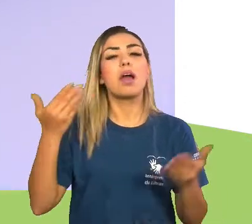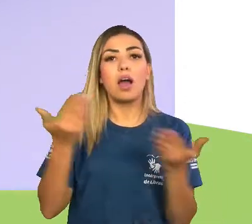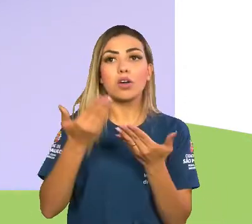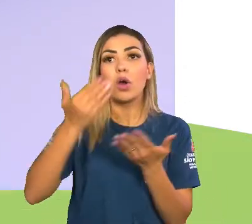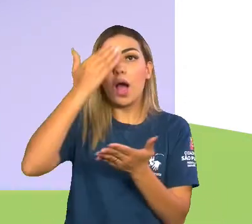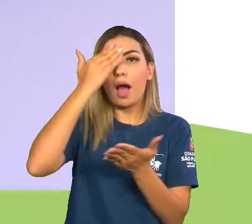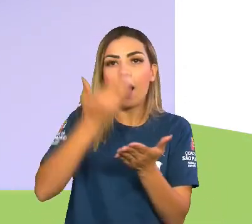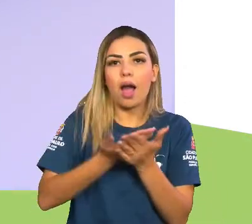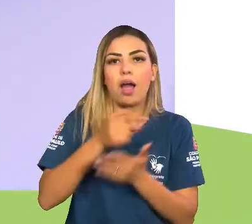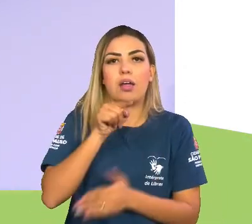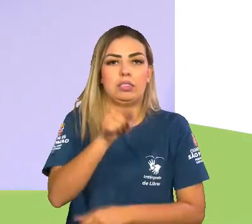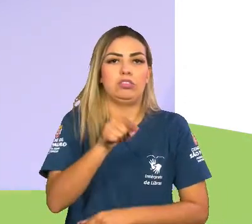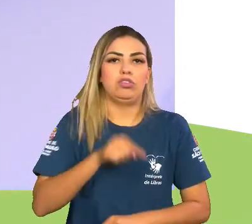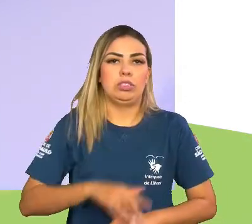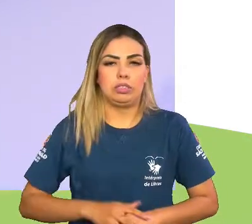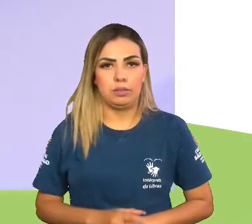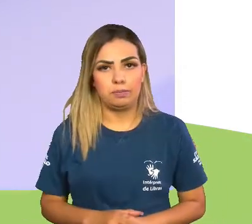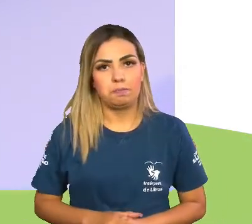crença.